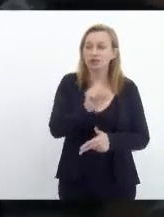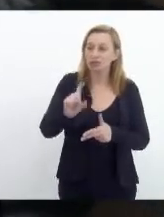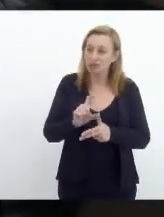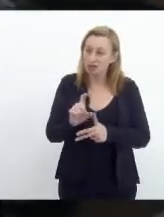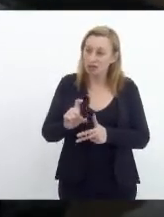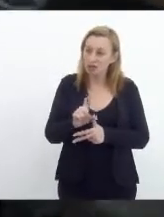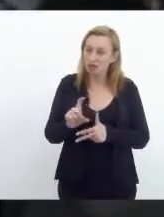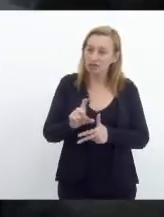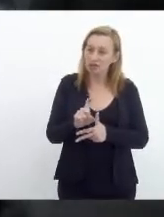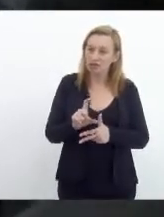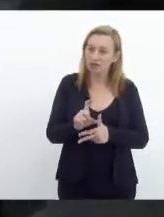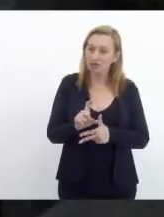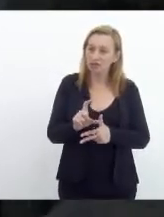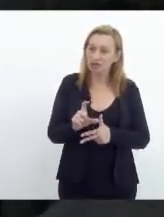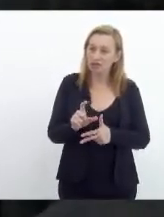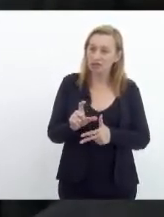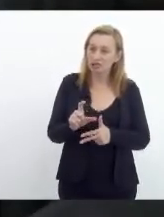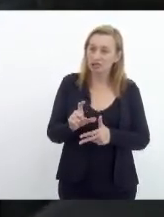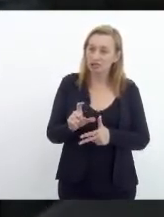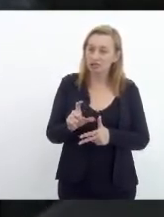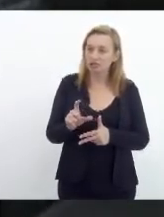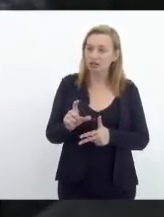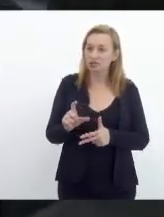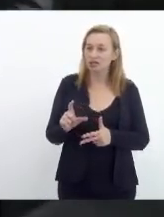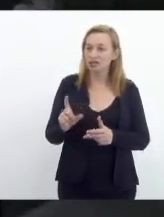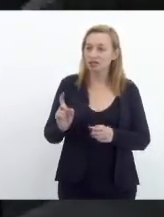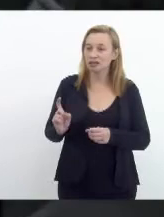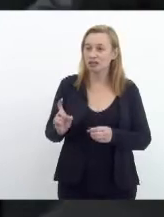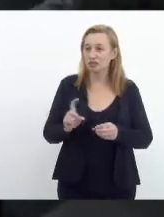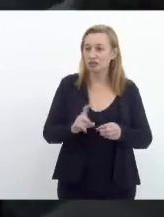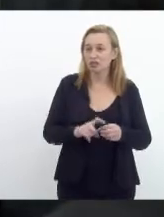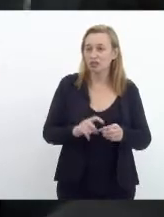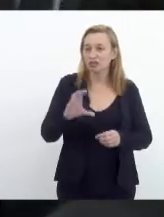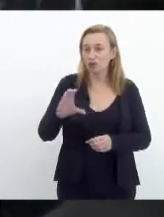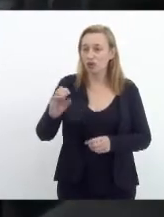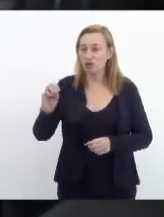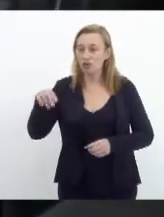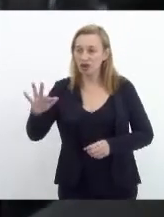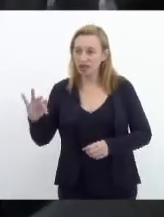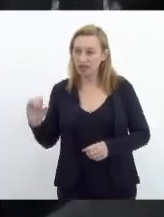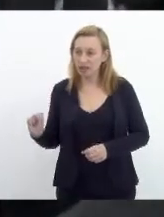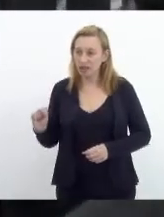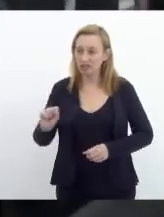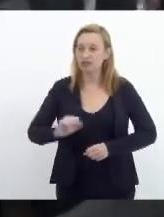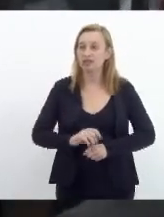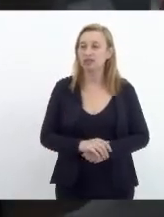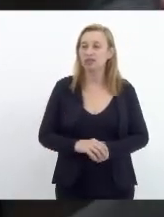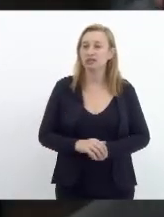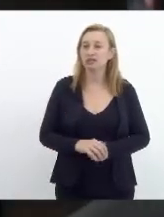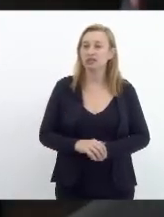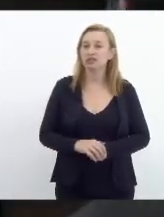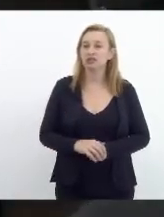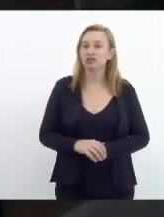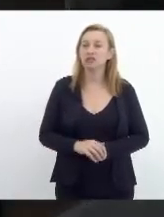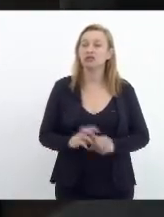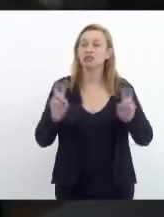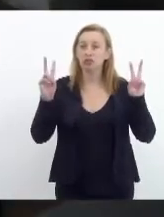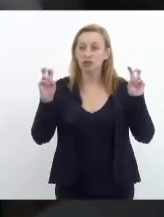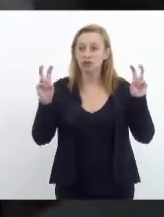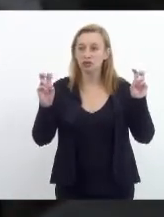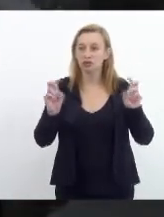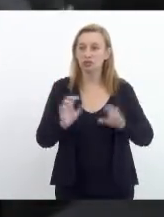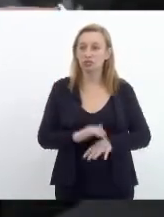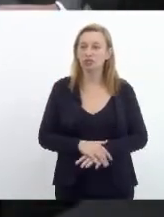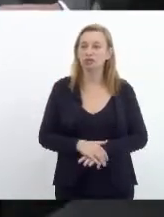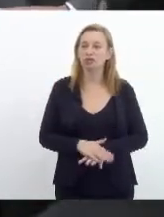Executivo terá que envidar esforços para celebrar o convênio com o FAS sobre a presente matéria.